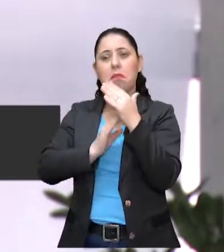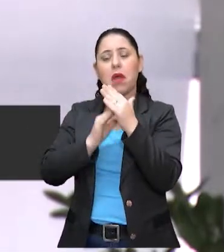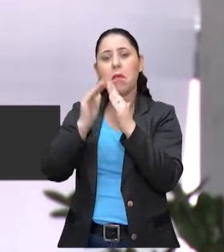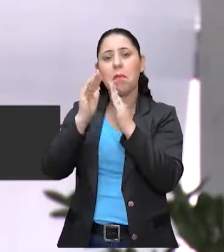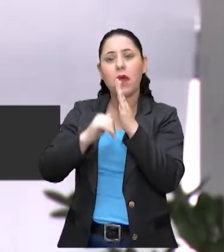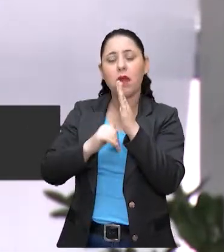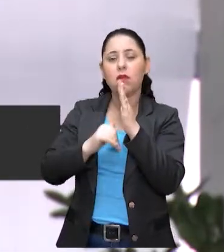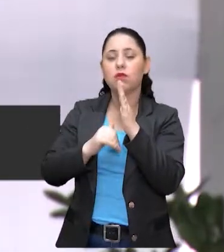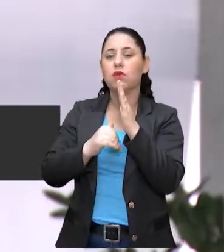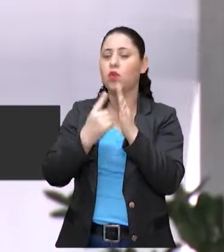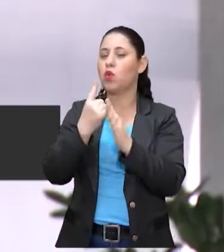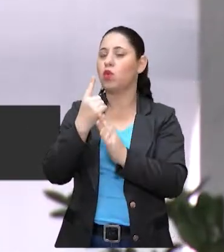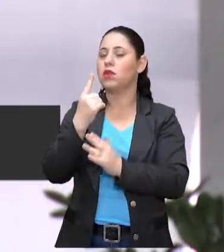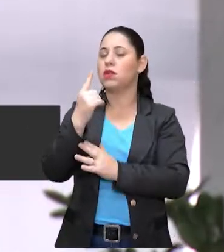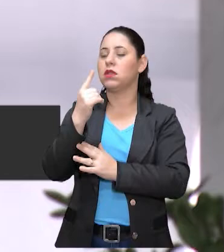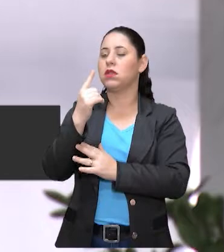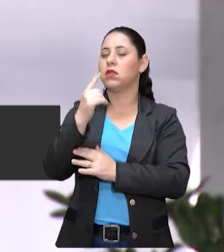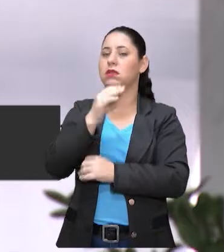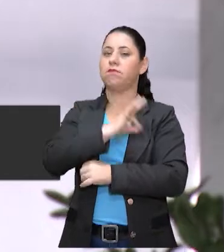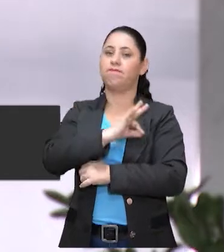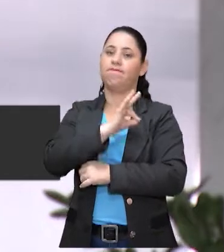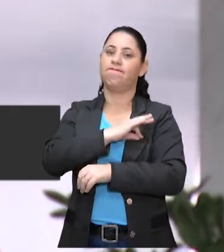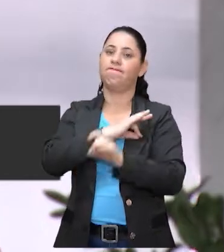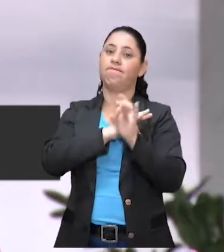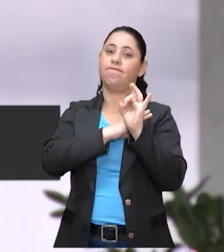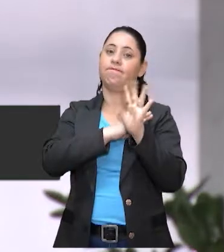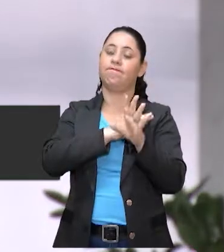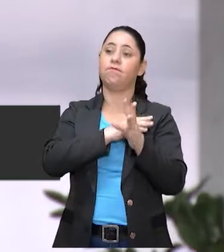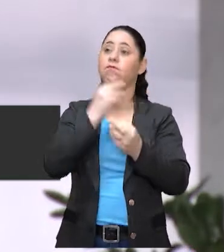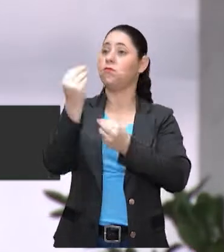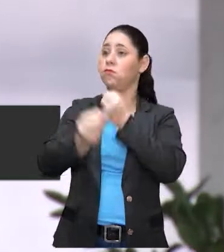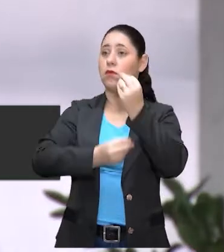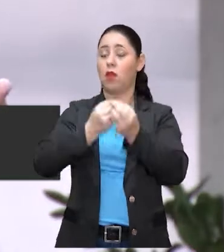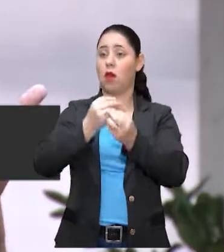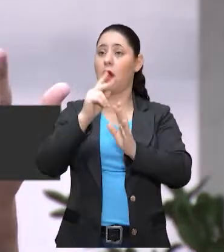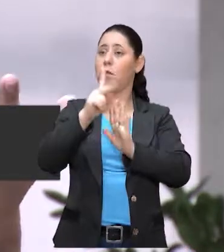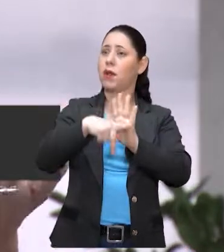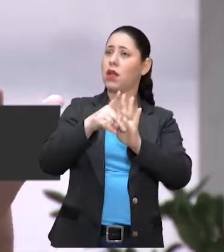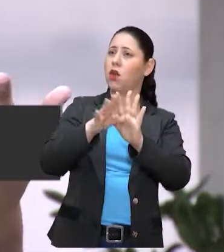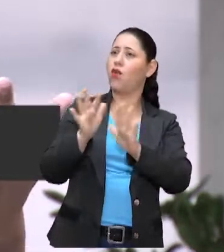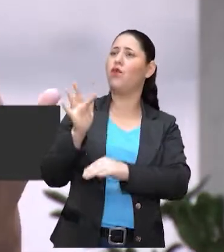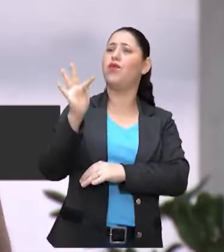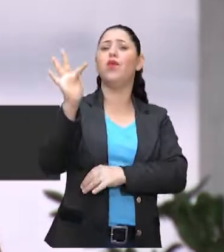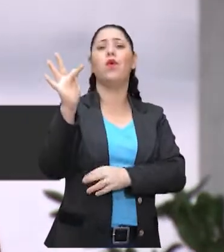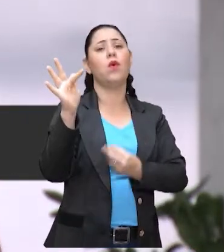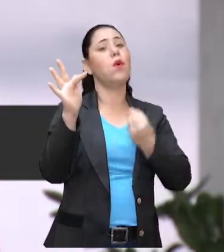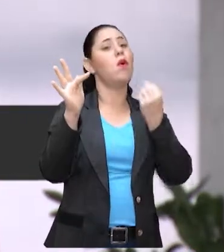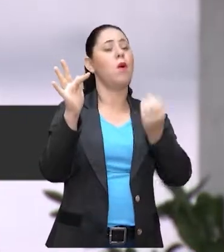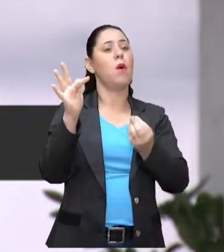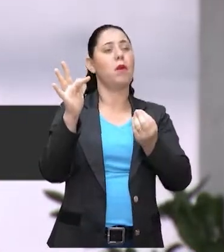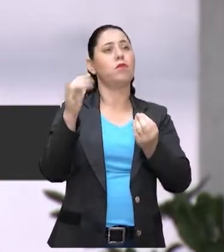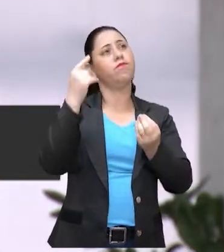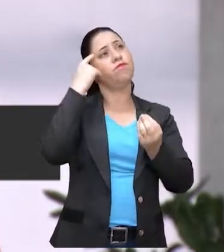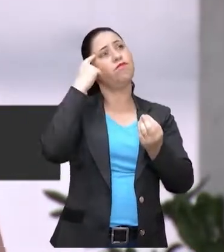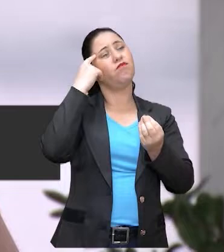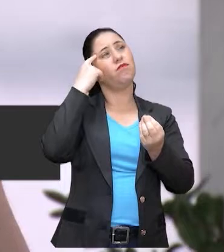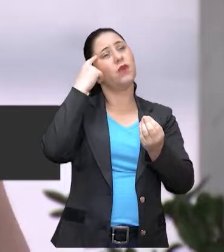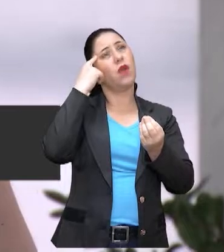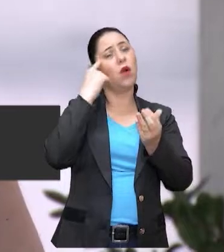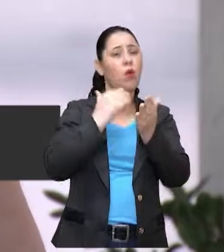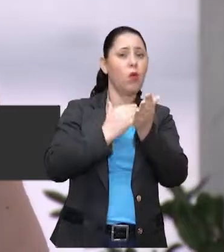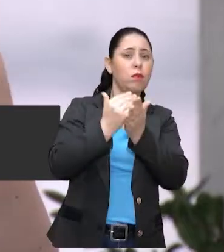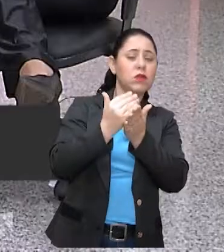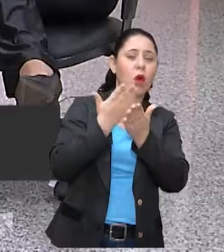perto disso, porque é justamente isso. Como é que eu vou planejar o meu futuro? Como é que, de repente, eu vou me programar para